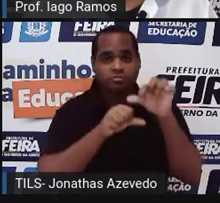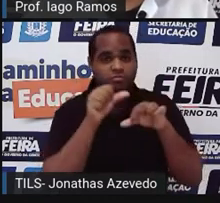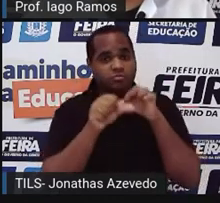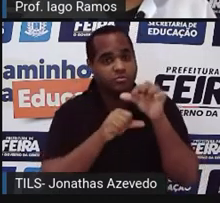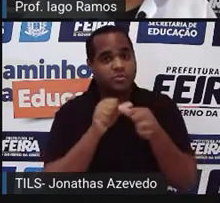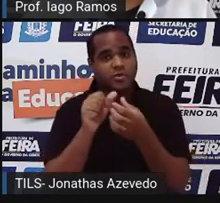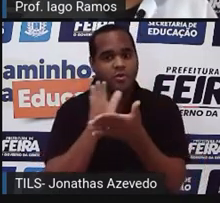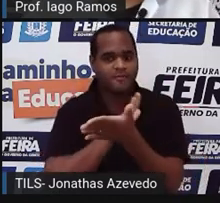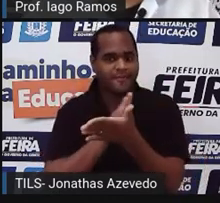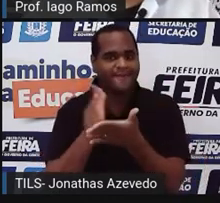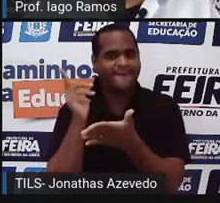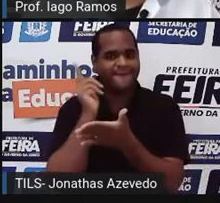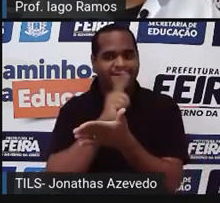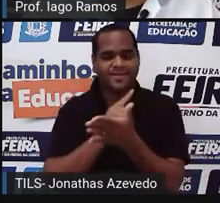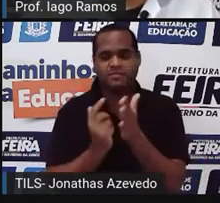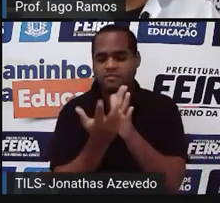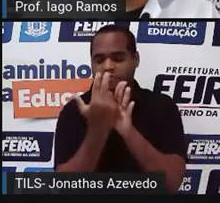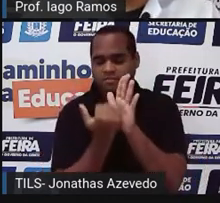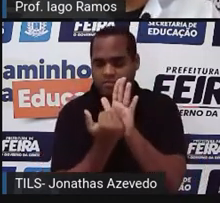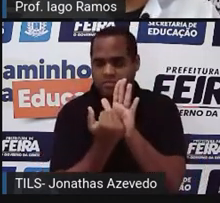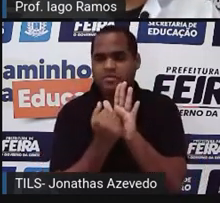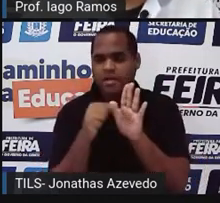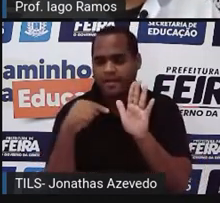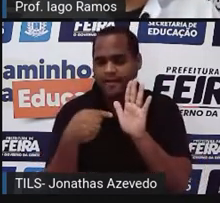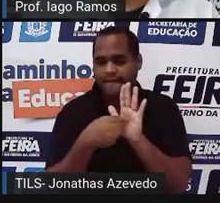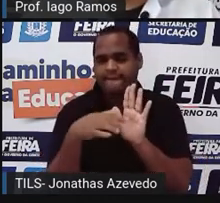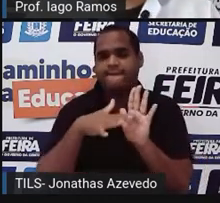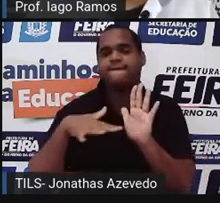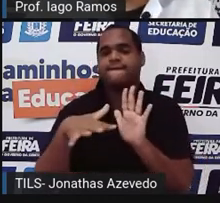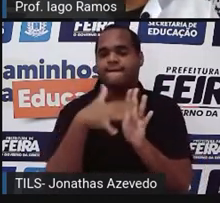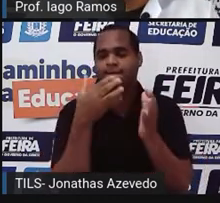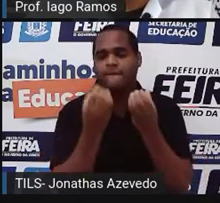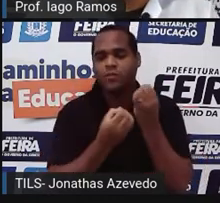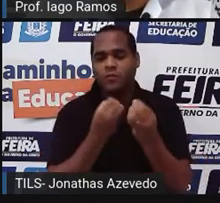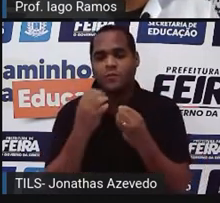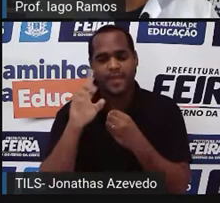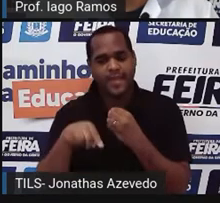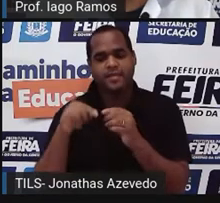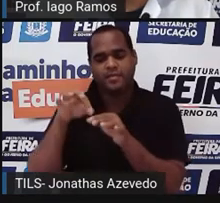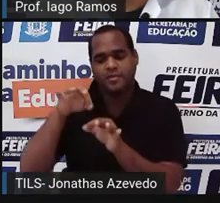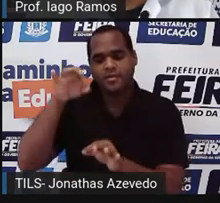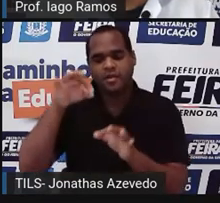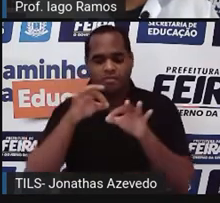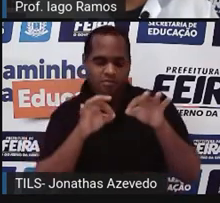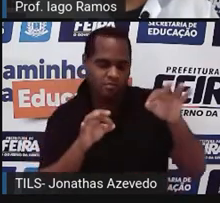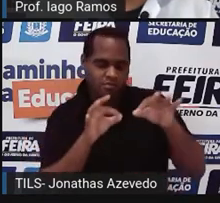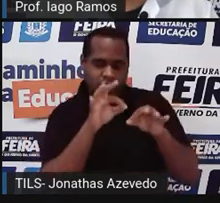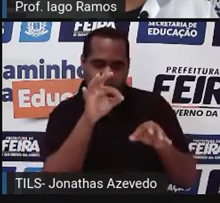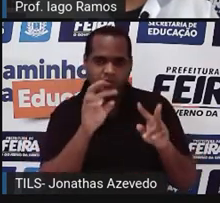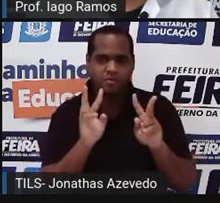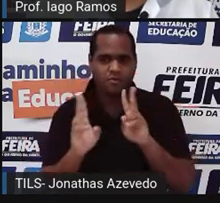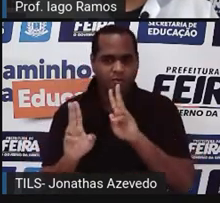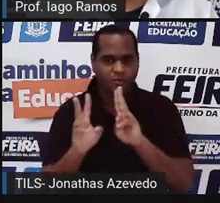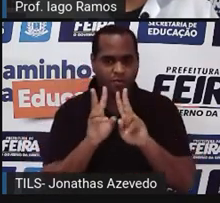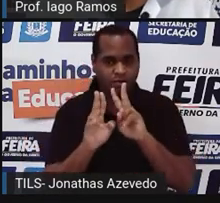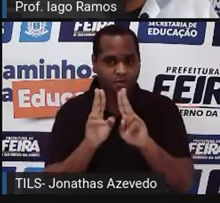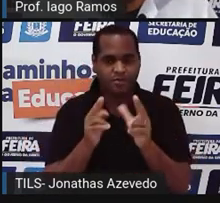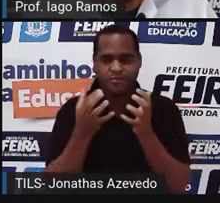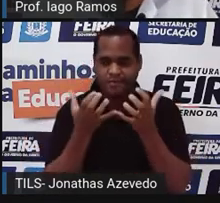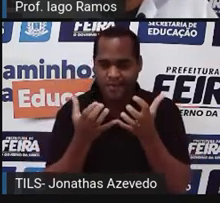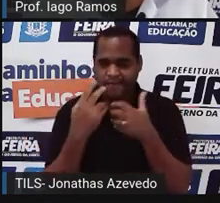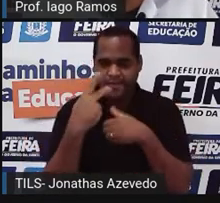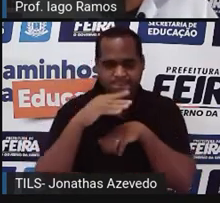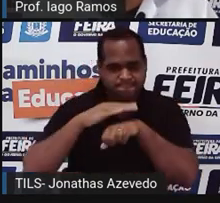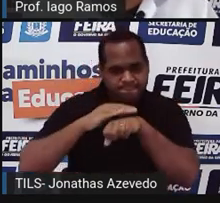nas figuras e que essas transformações sejam isométricas, tá bom? Então eu quero te fazer pensar sobre